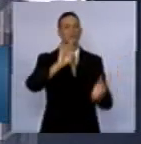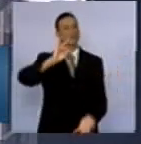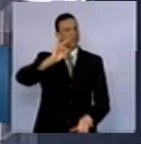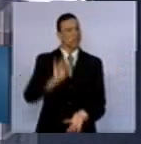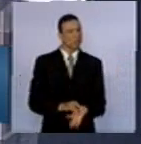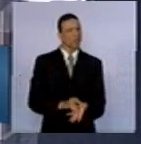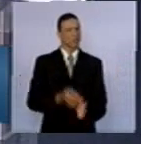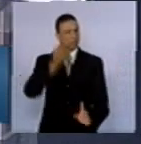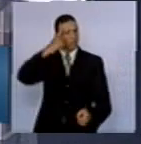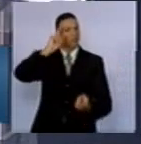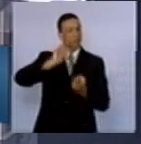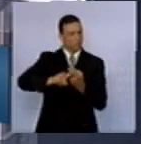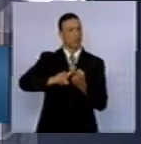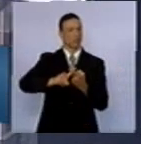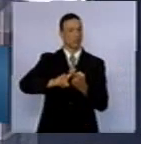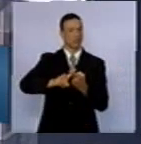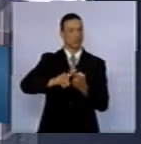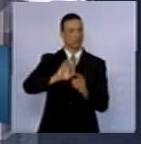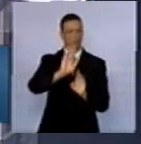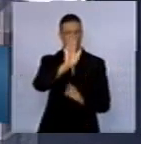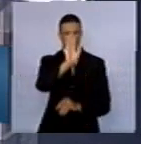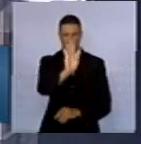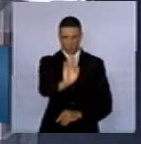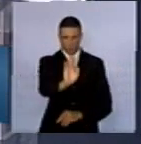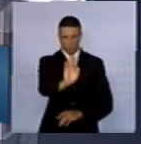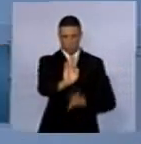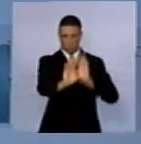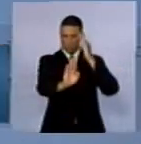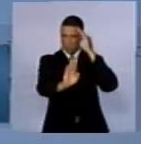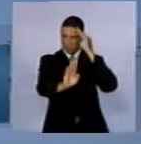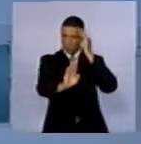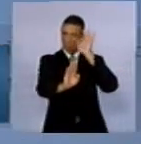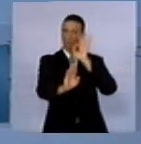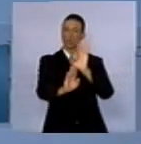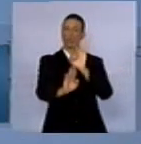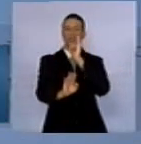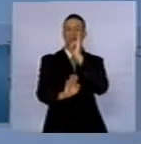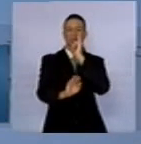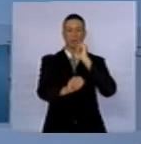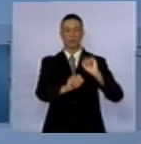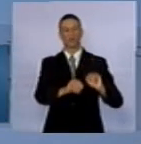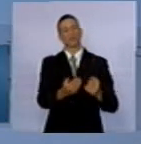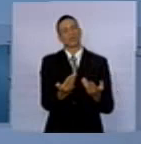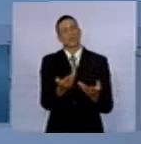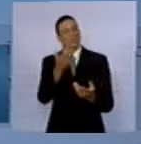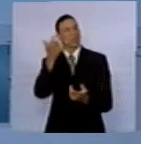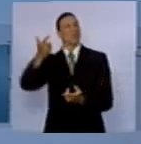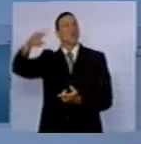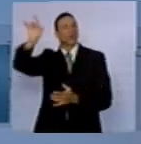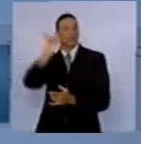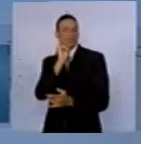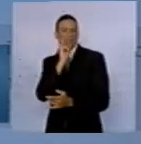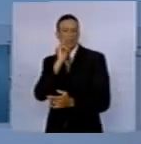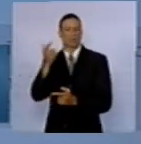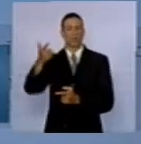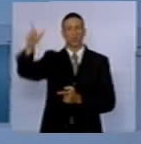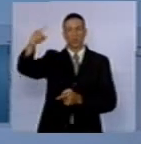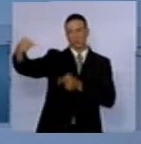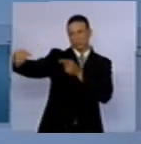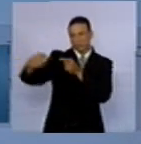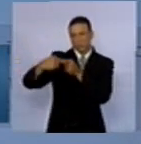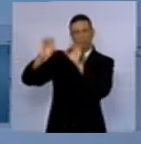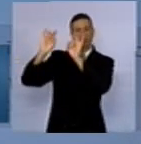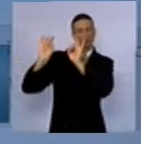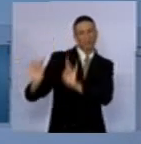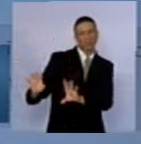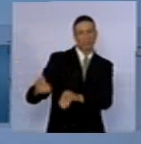e concordamos com isso. No entanto, entendemos que existem maneiras mais eficientes, razoáveis,